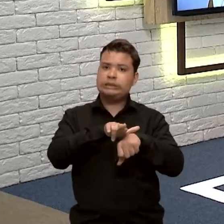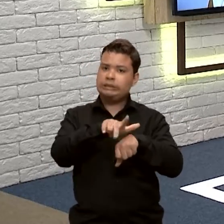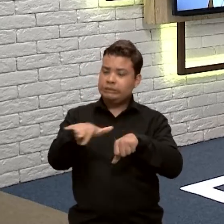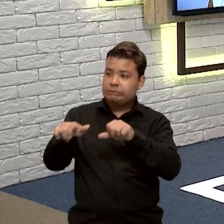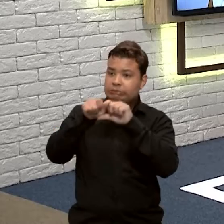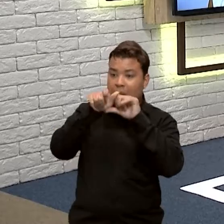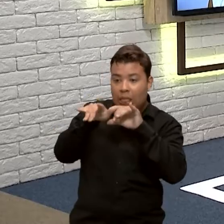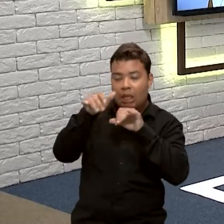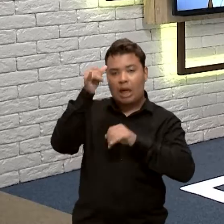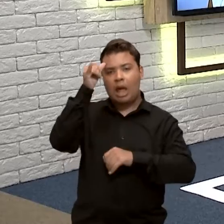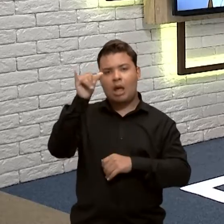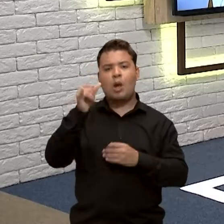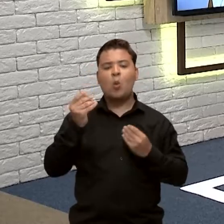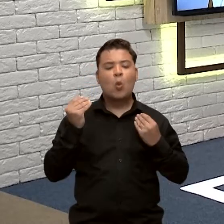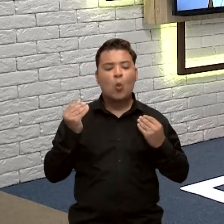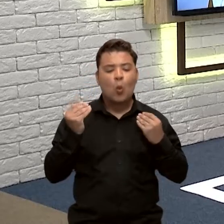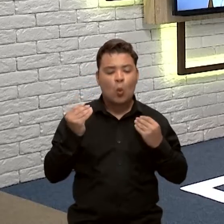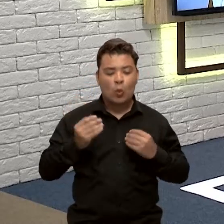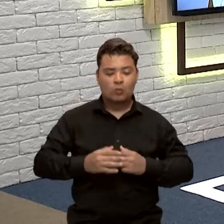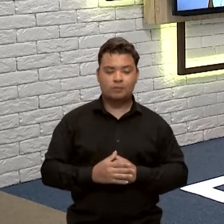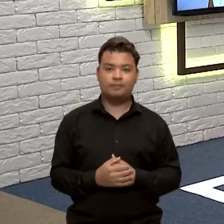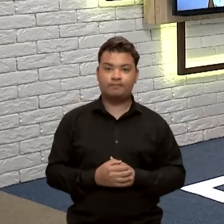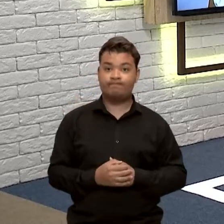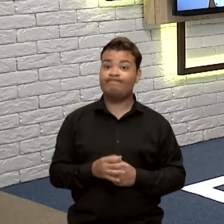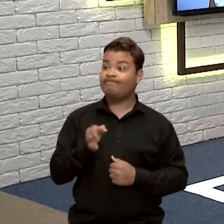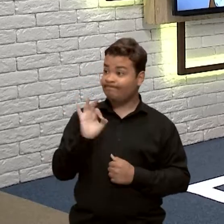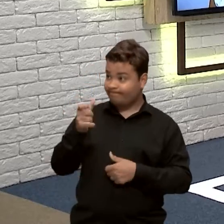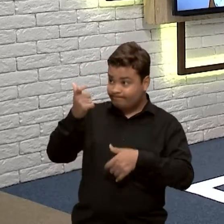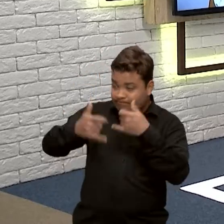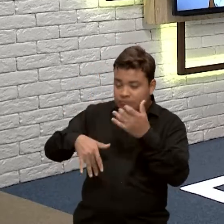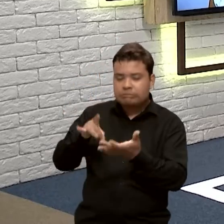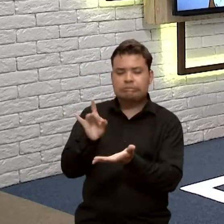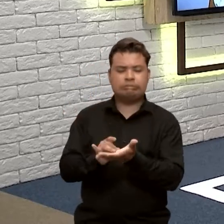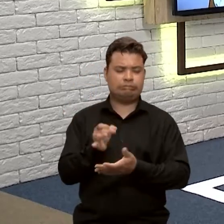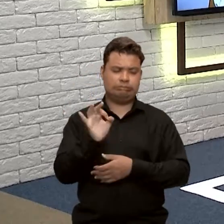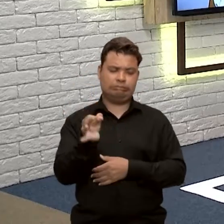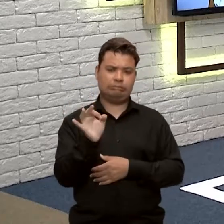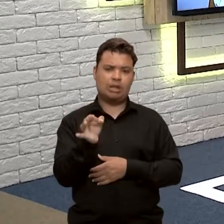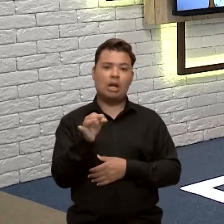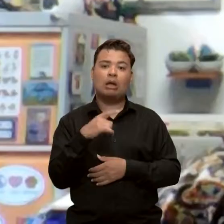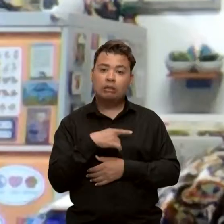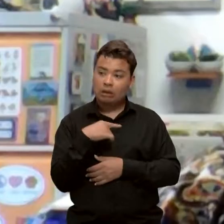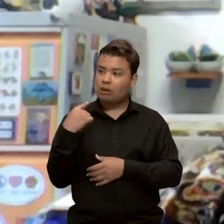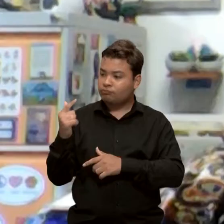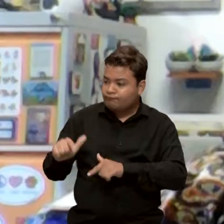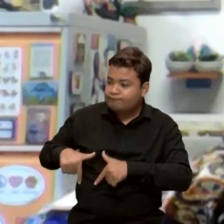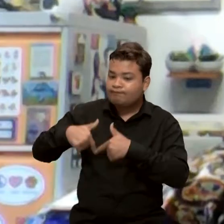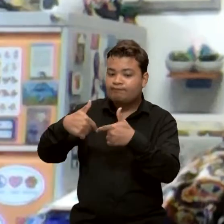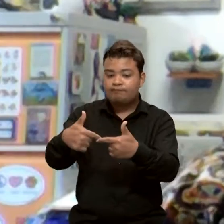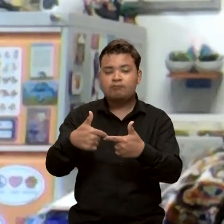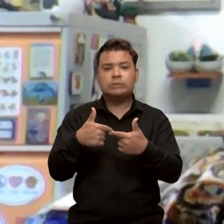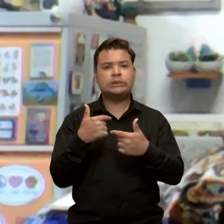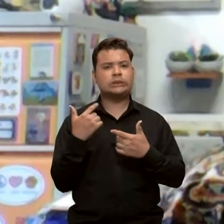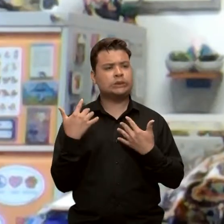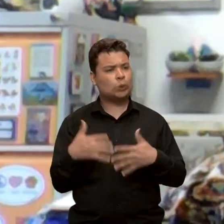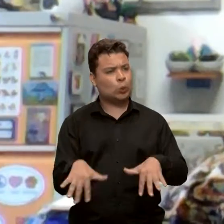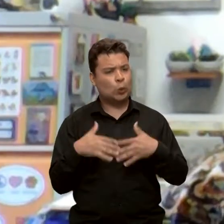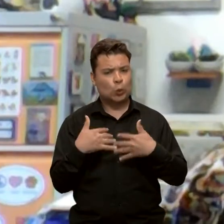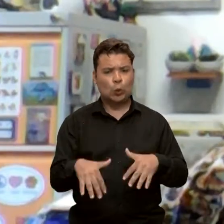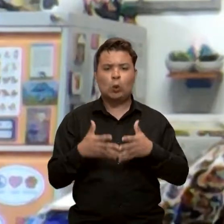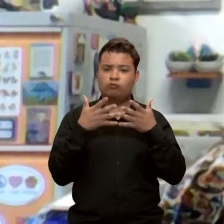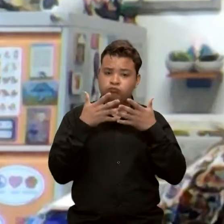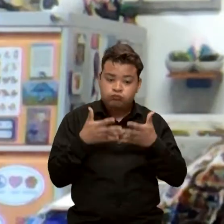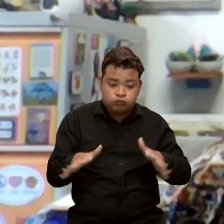ocorrerem. Sim, é verdade. Essas ações, elas são bem amplas, né, e elas vão acontecer de forma